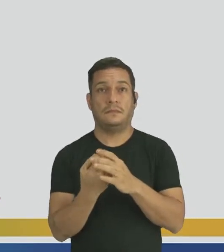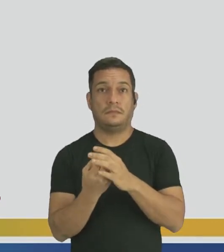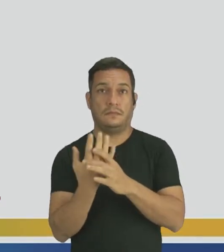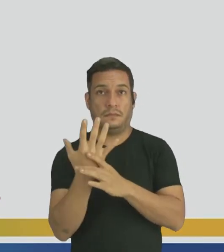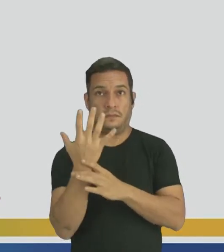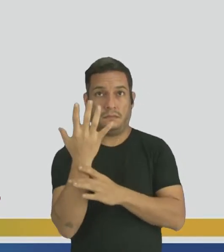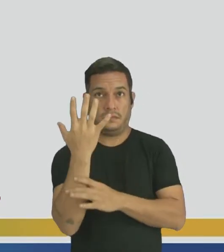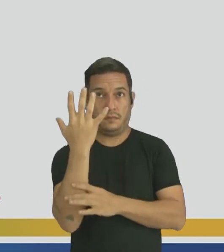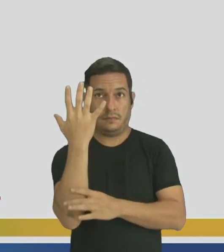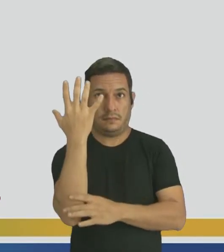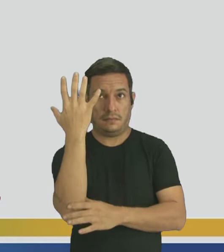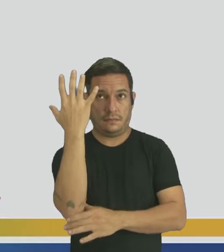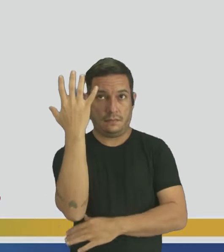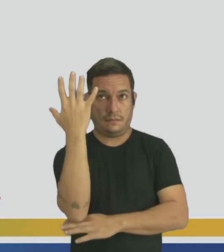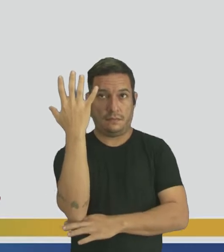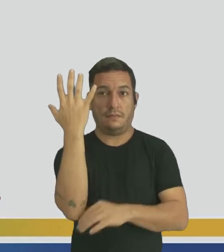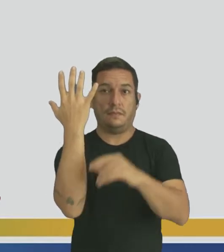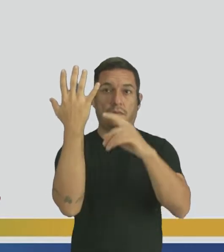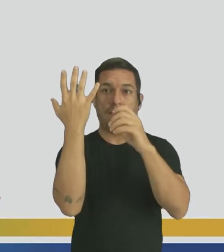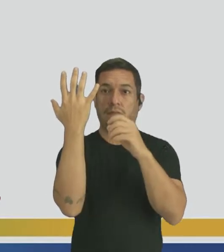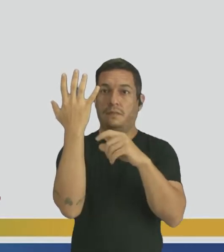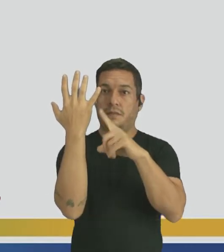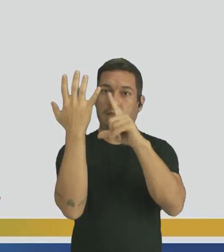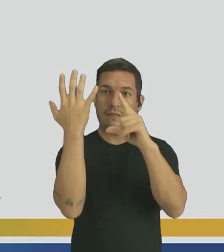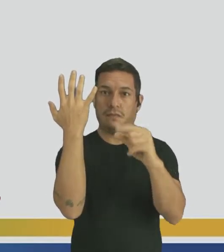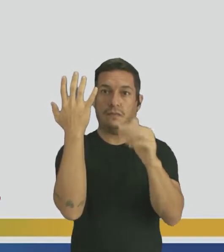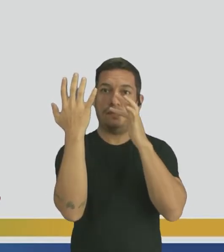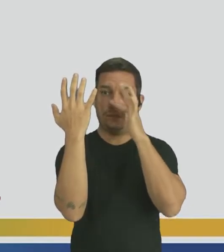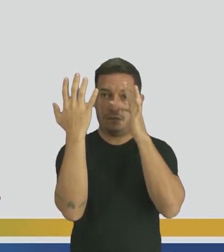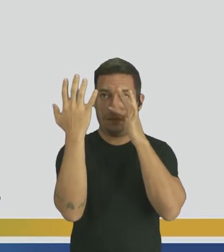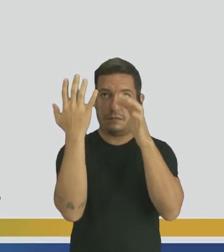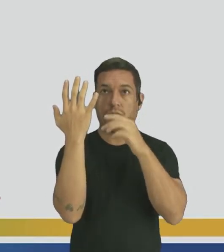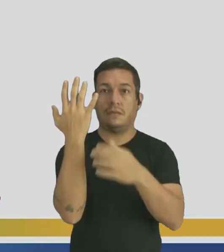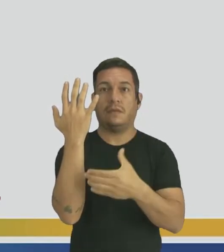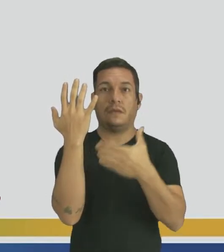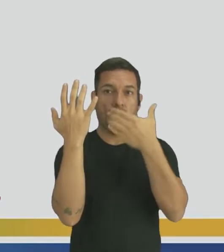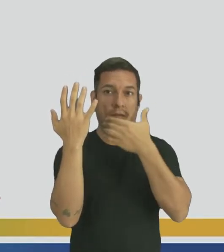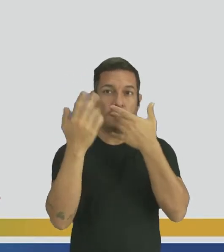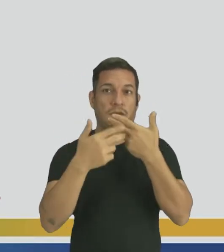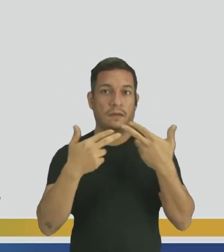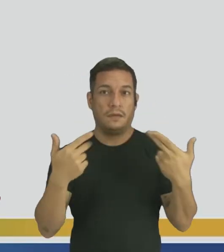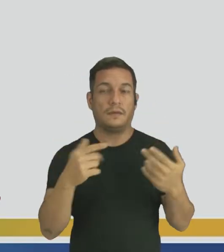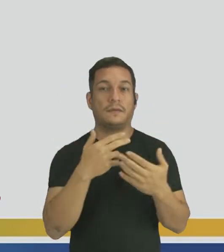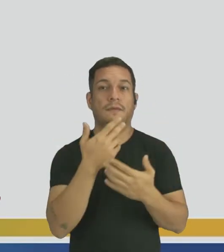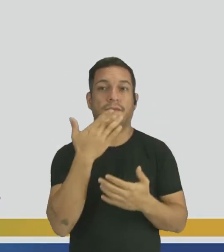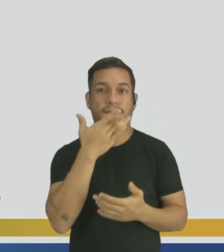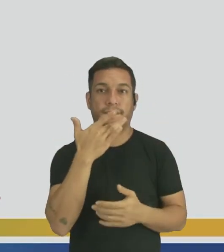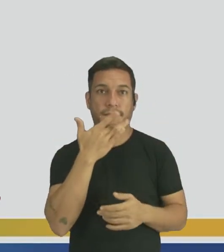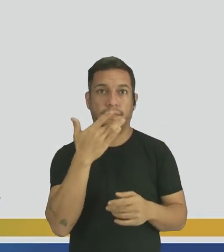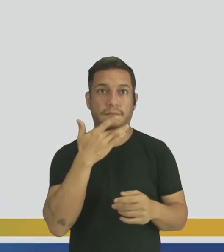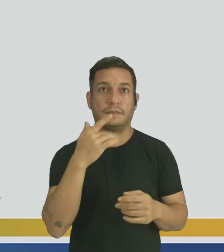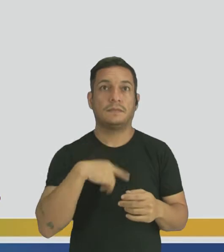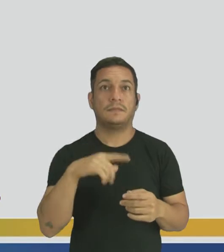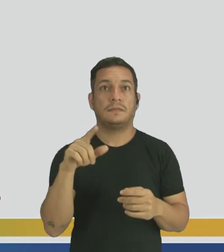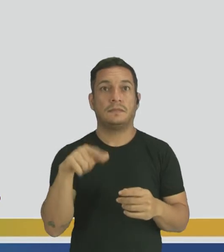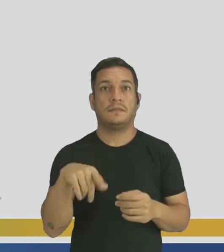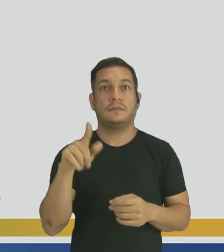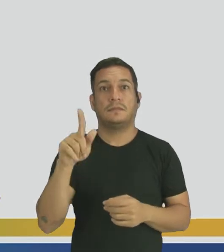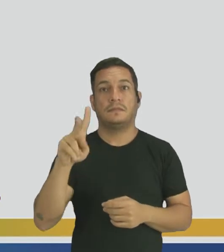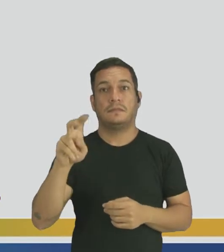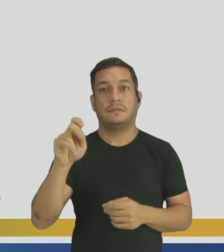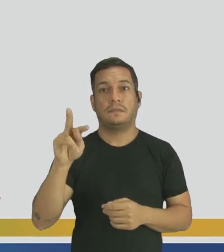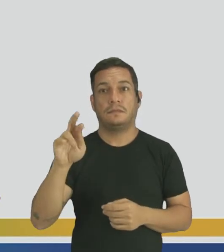nascer, crescer, florir e dar frutos gostosos, um vegetal precisa